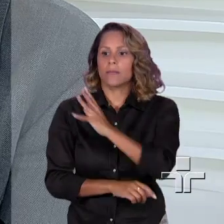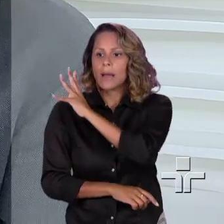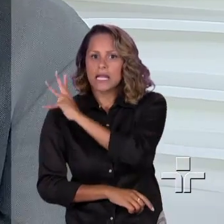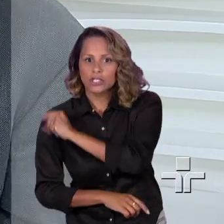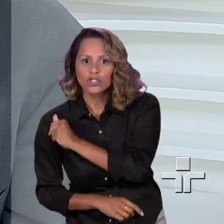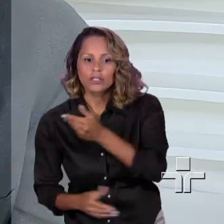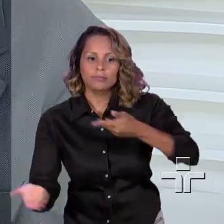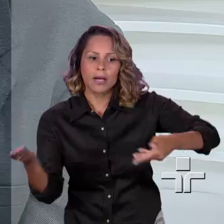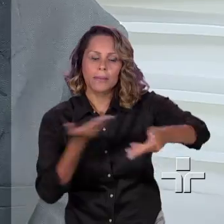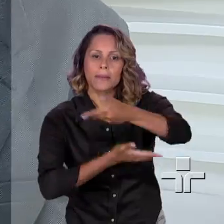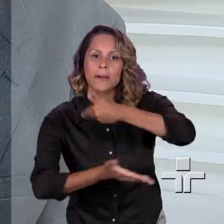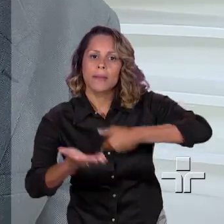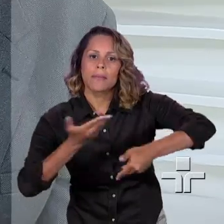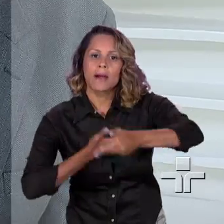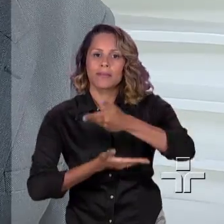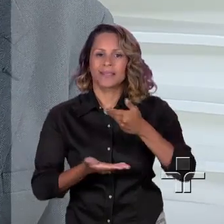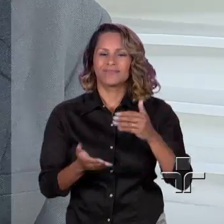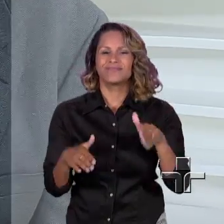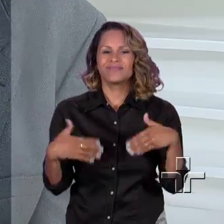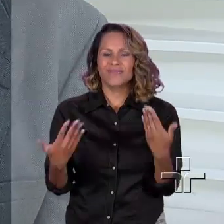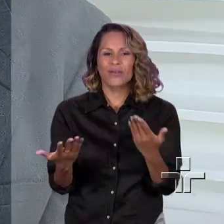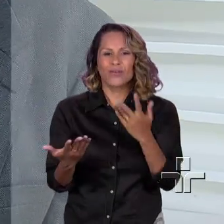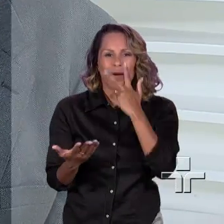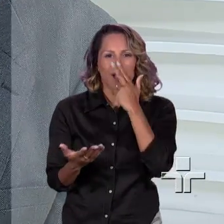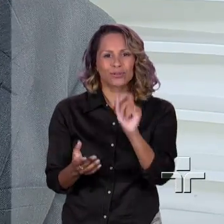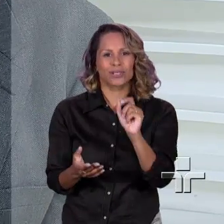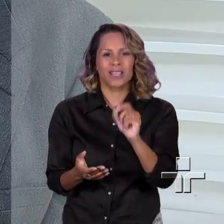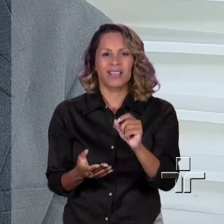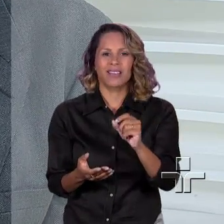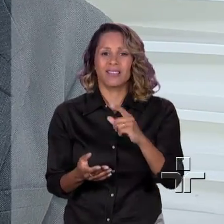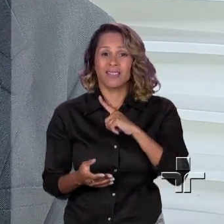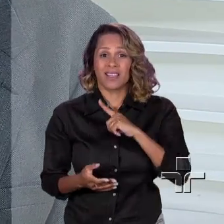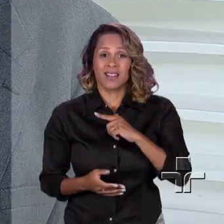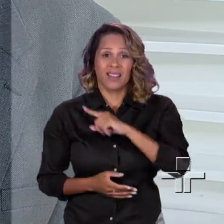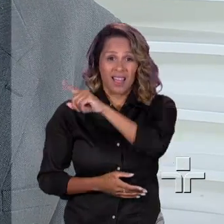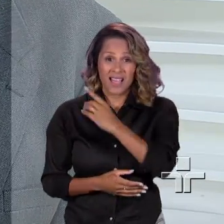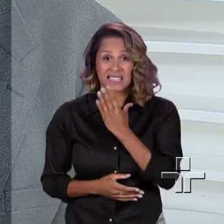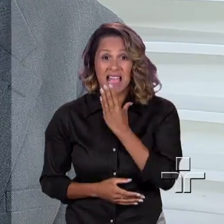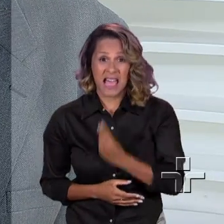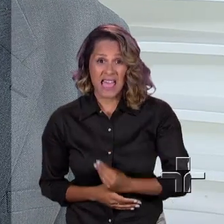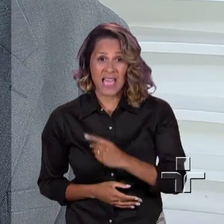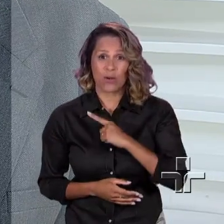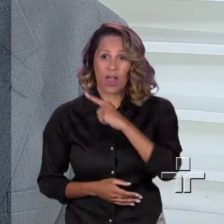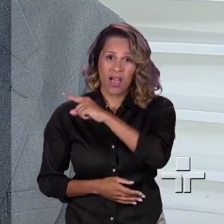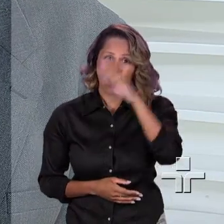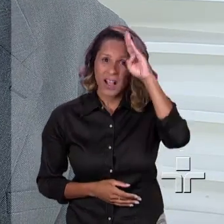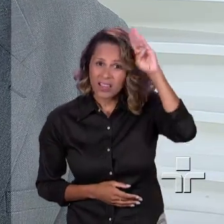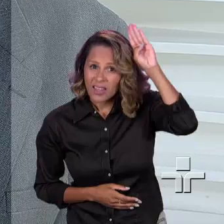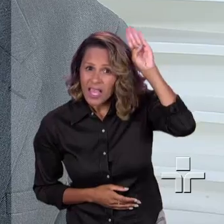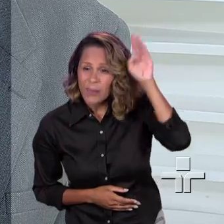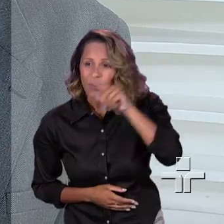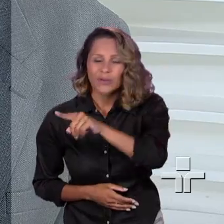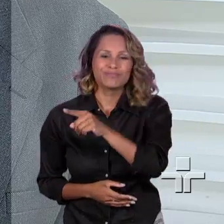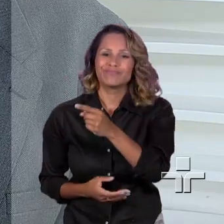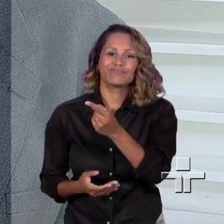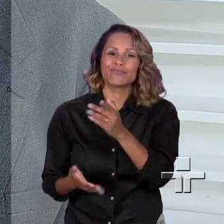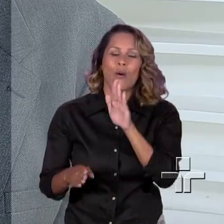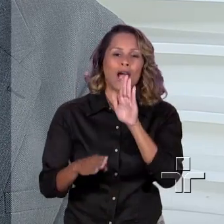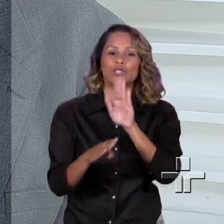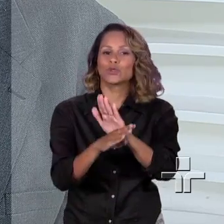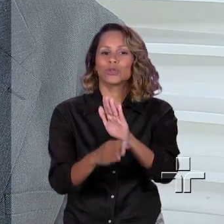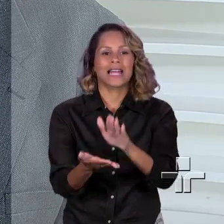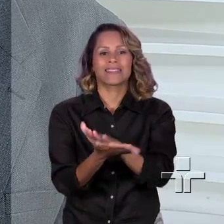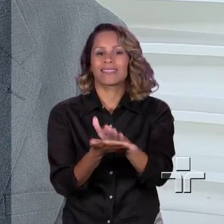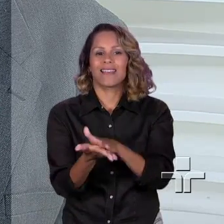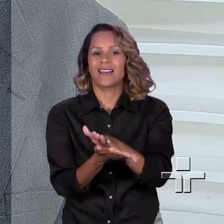boicote do acadêmico, cultural de Israel não ajuda a fortalecer os laços de paz e diálogo entre